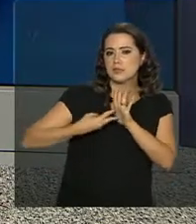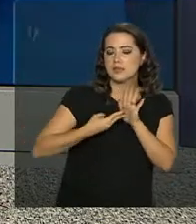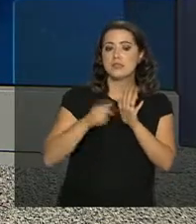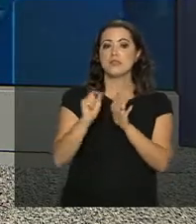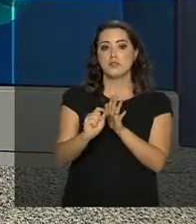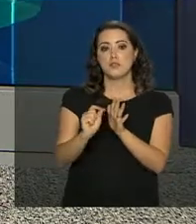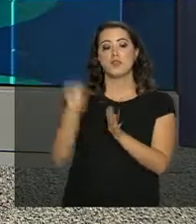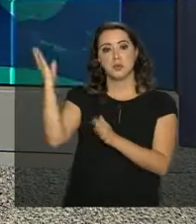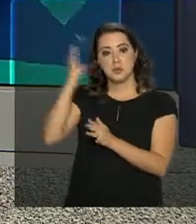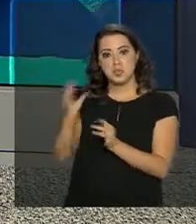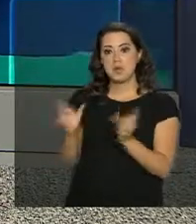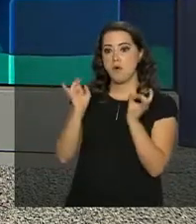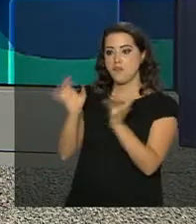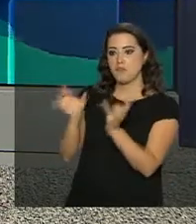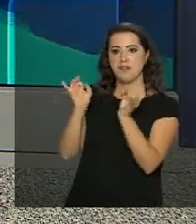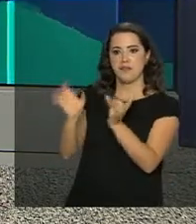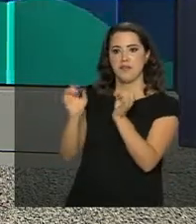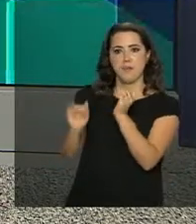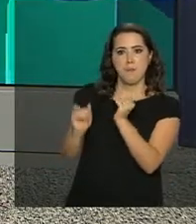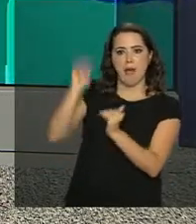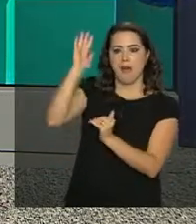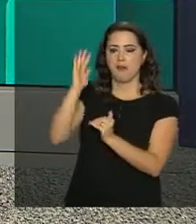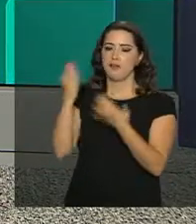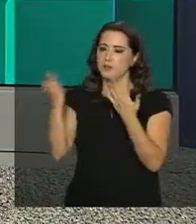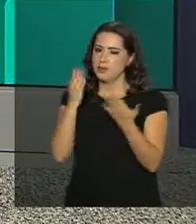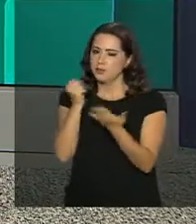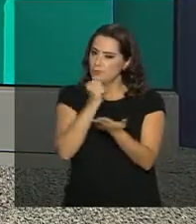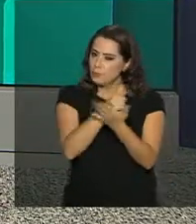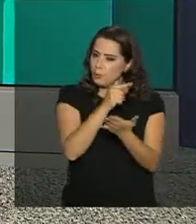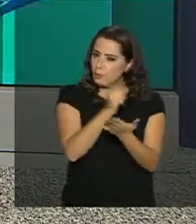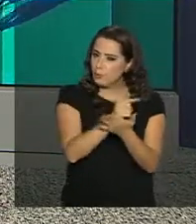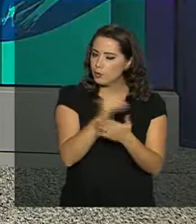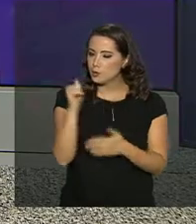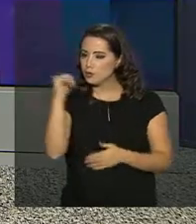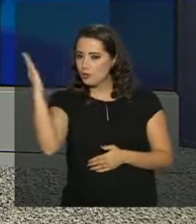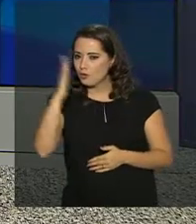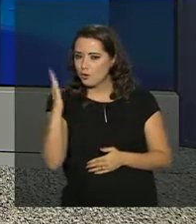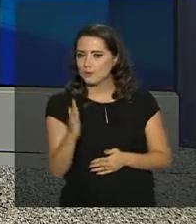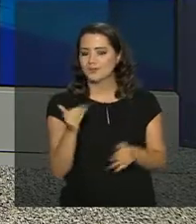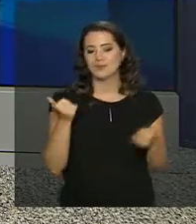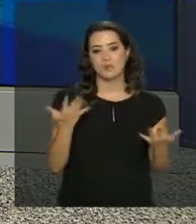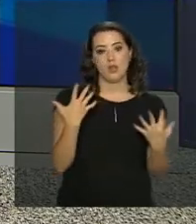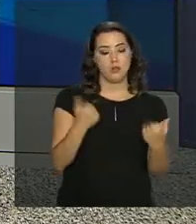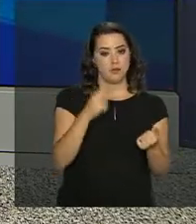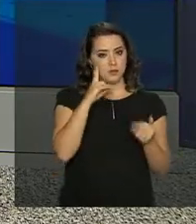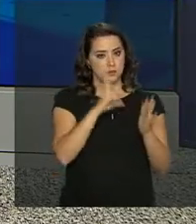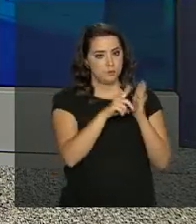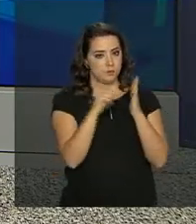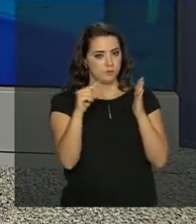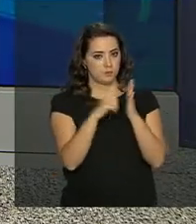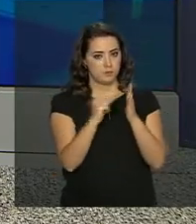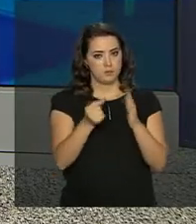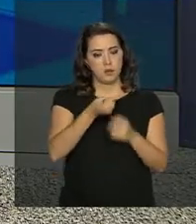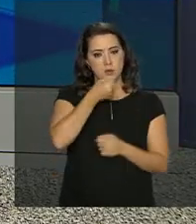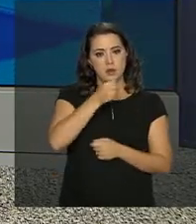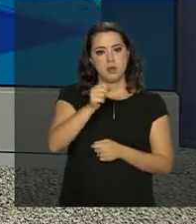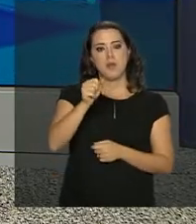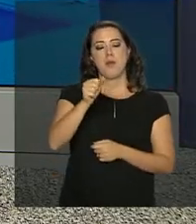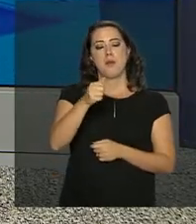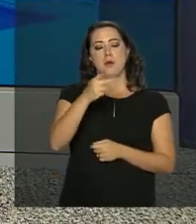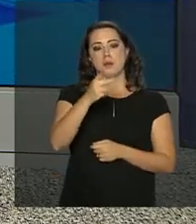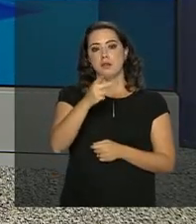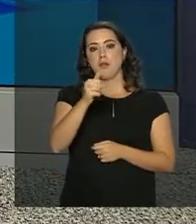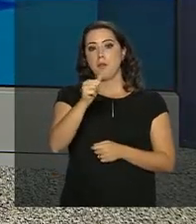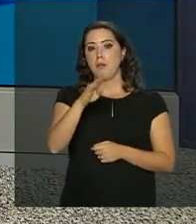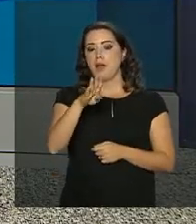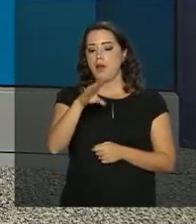Brasil exportou mais do que importou. Vamos ao vivo então ao Palácio do Planalto, onde está o repórter Pablo Mundim, que tem os